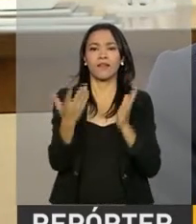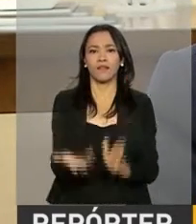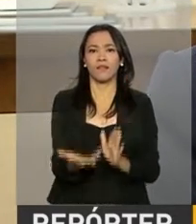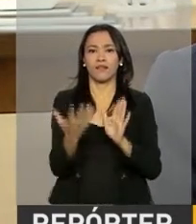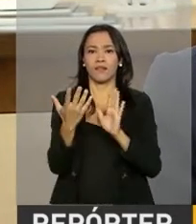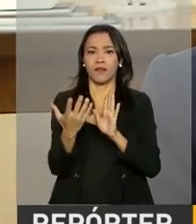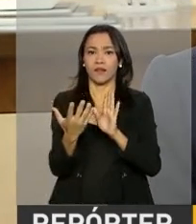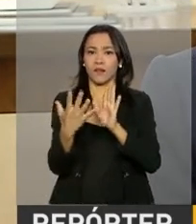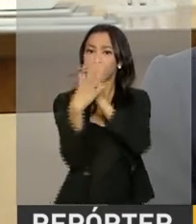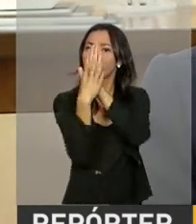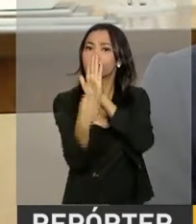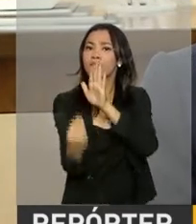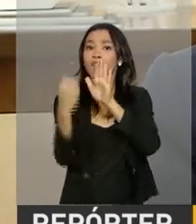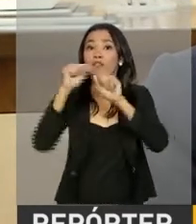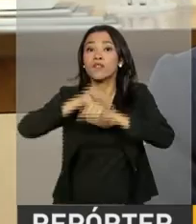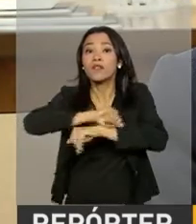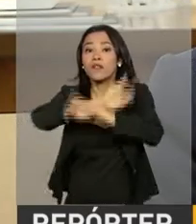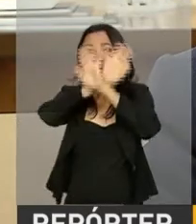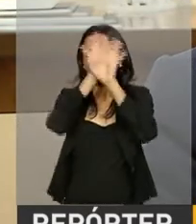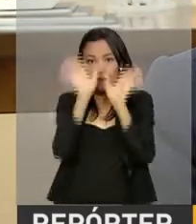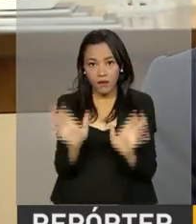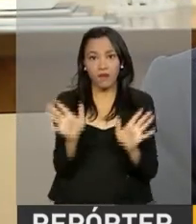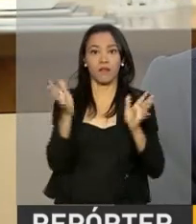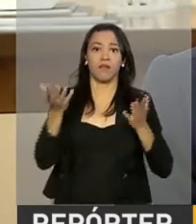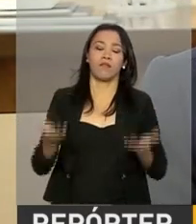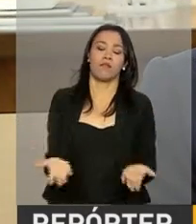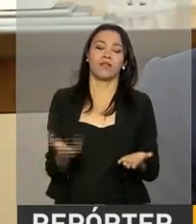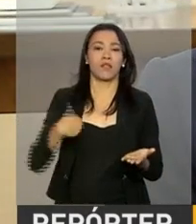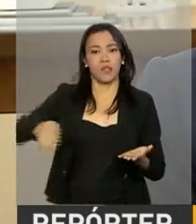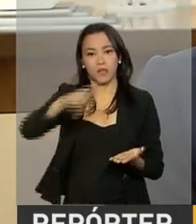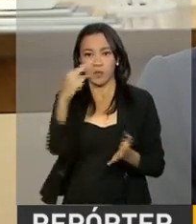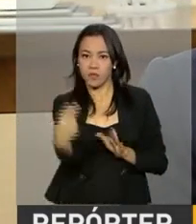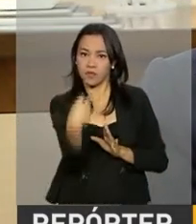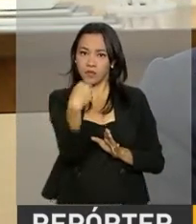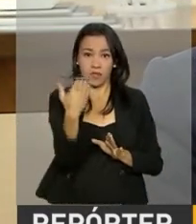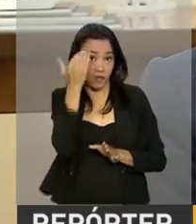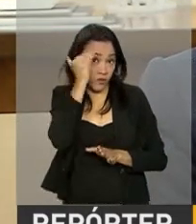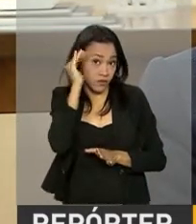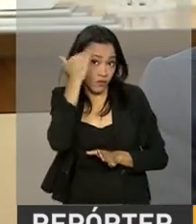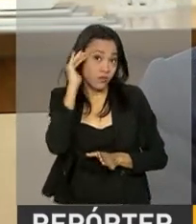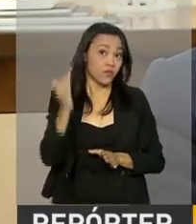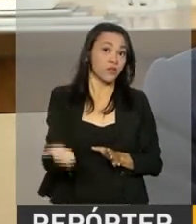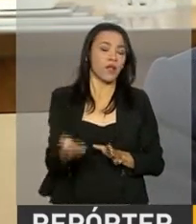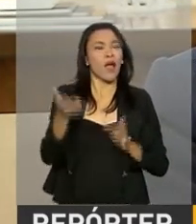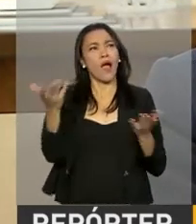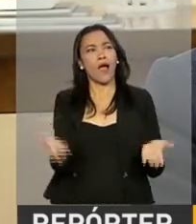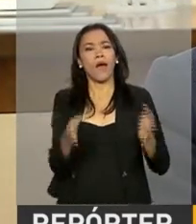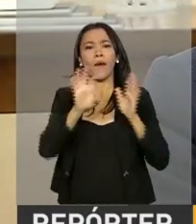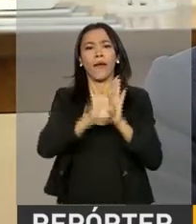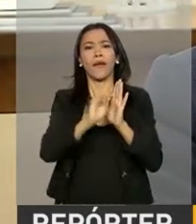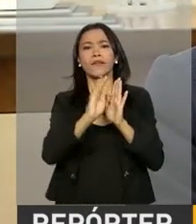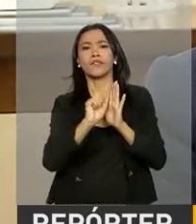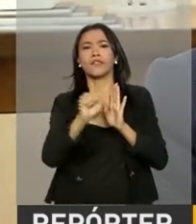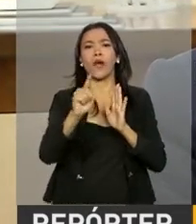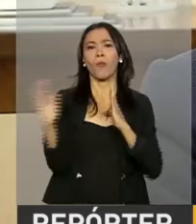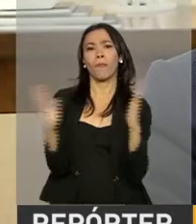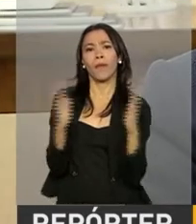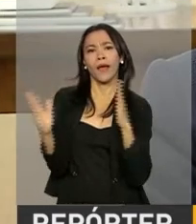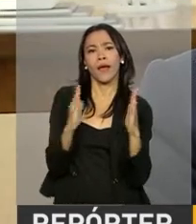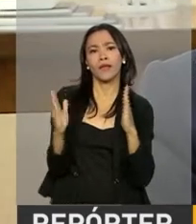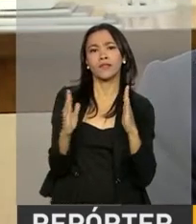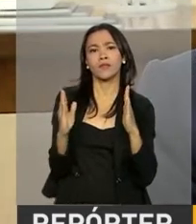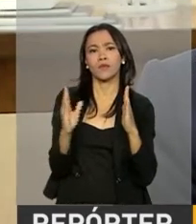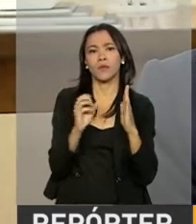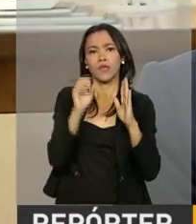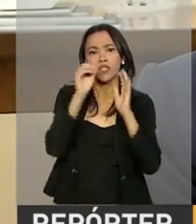é tivesse transparência e que as regras eram regras Claras os editais tinham prazo entre